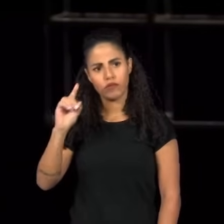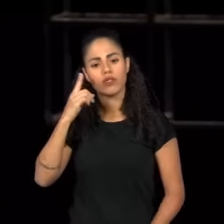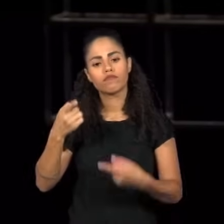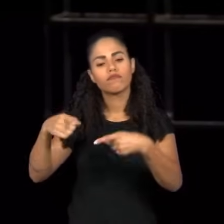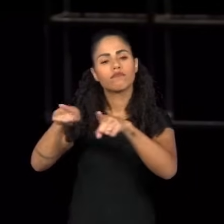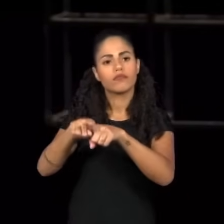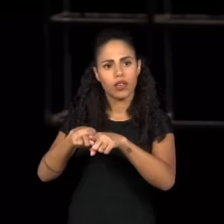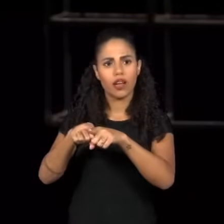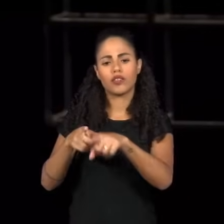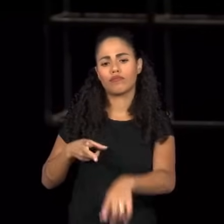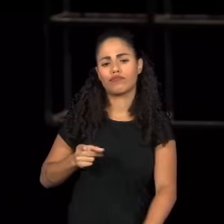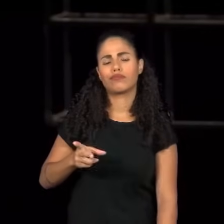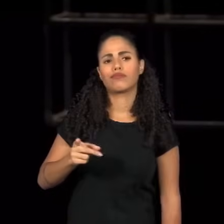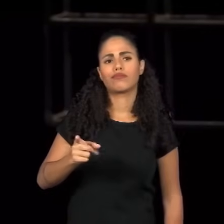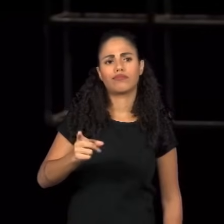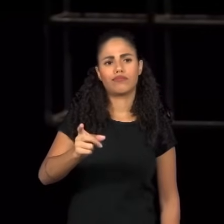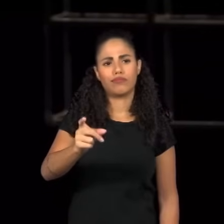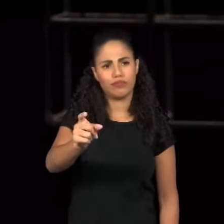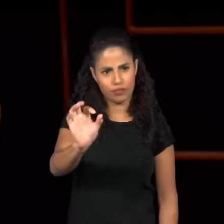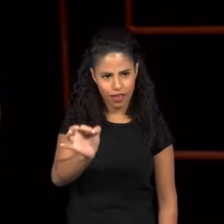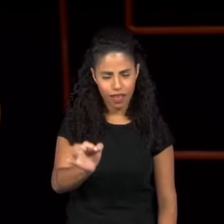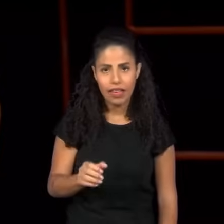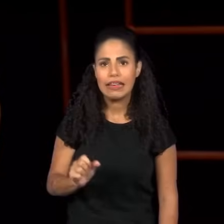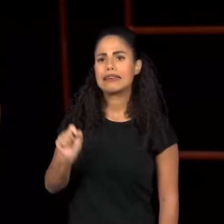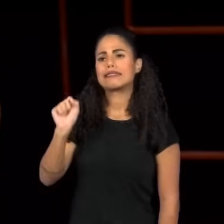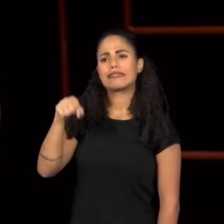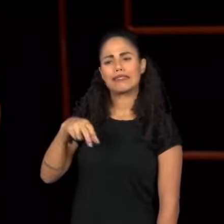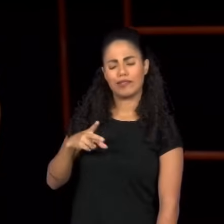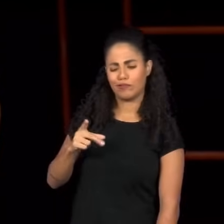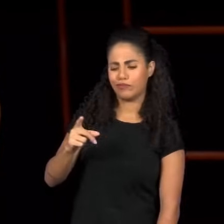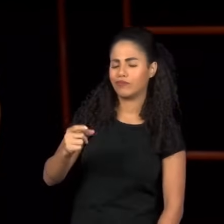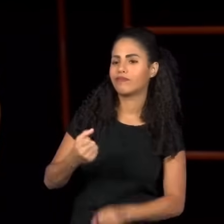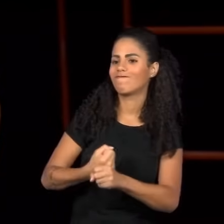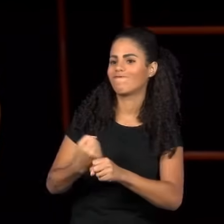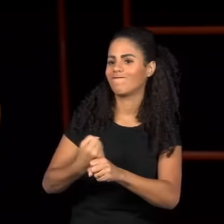parceria também de longa data, né? Longa data,